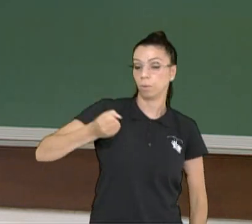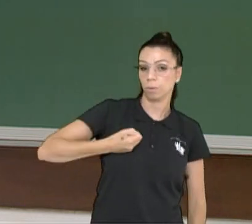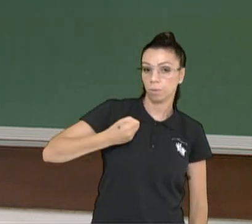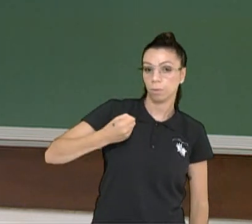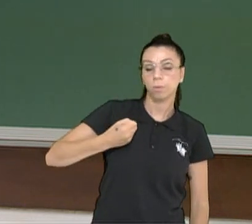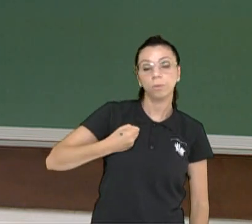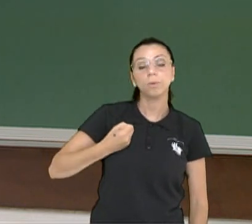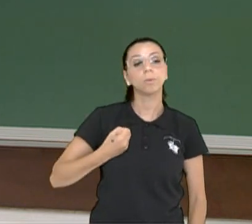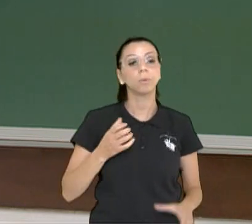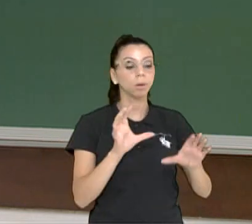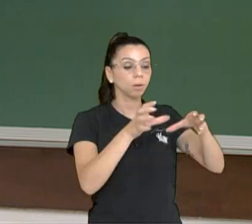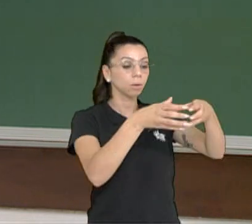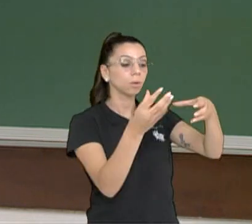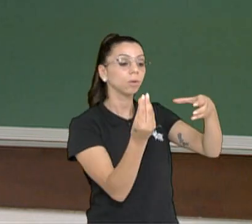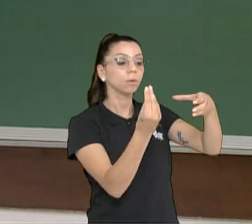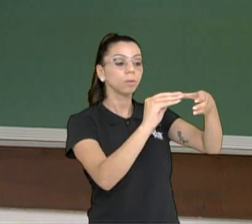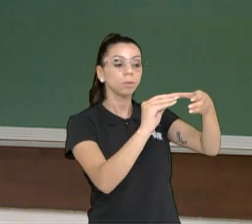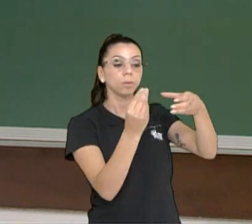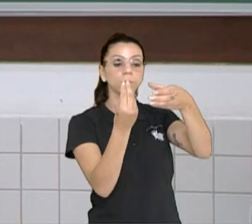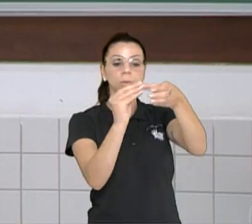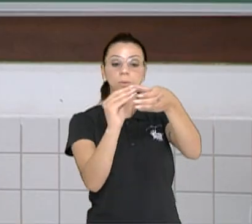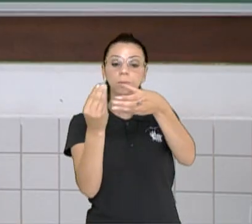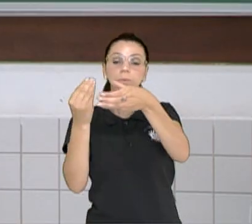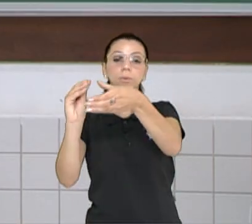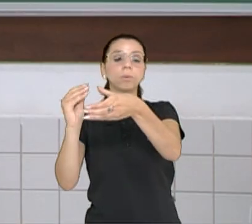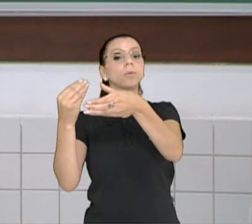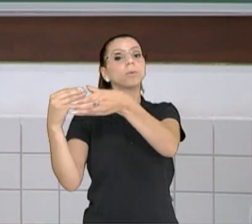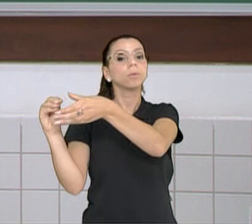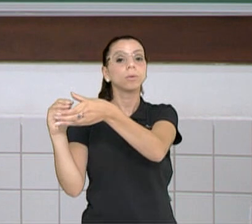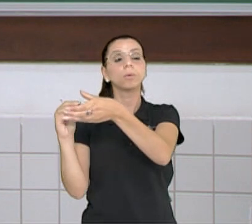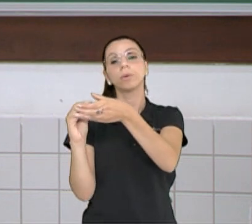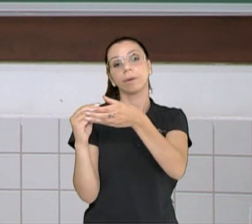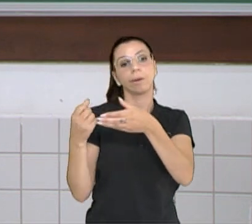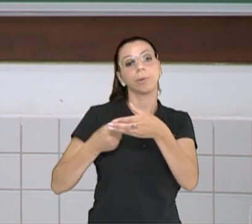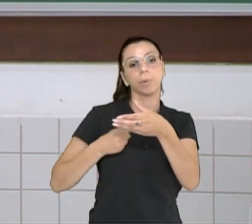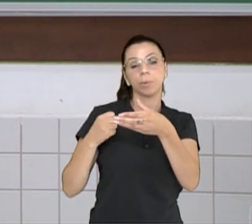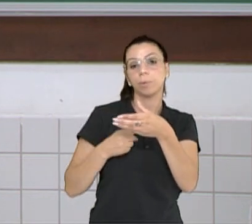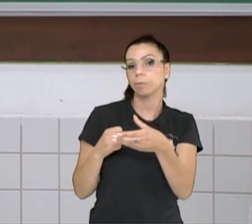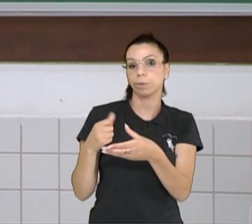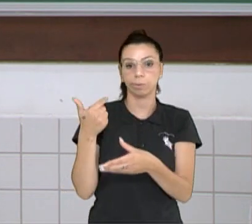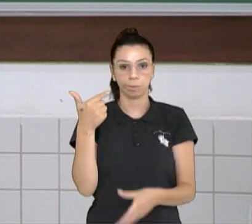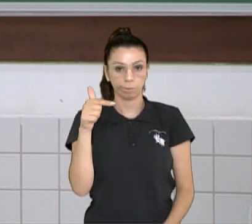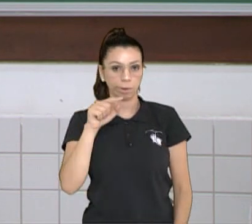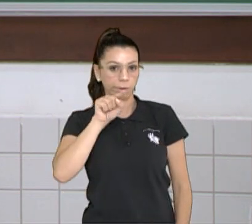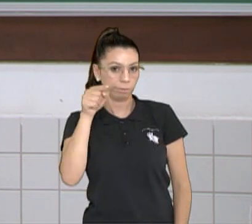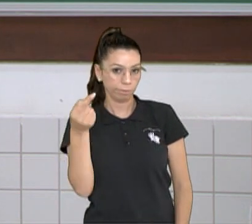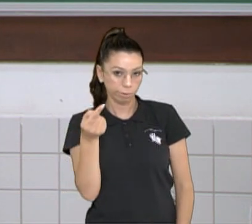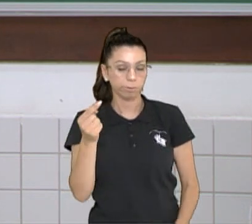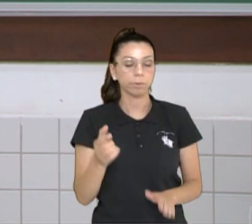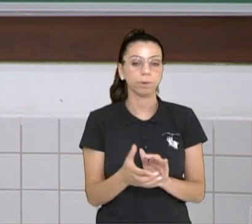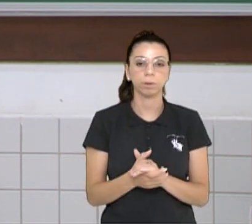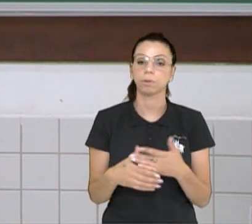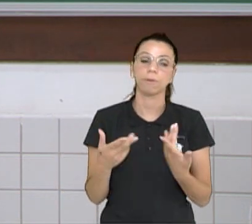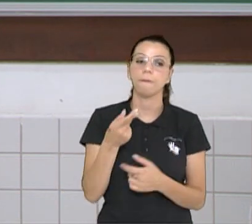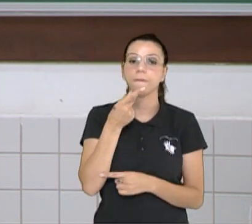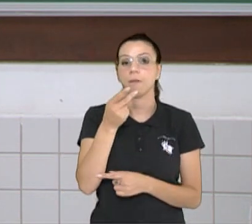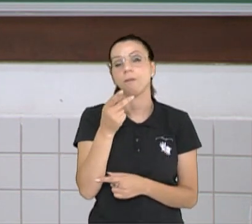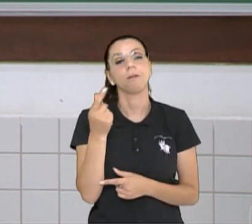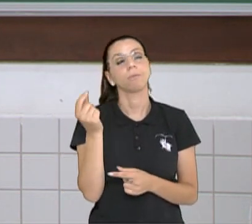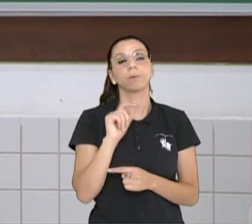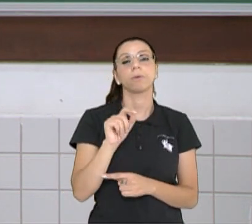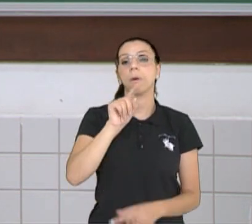de elementos de cada classe, só que esse número de elementos é um número inteiro. Então, você não vai marcar 3,8, você não vai